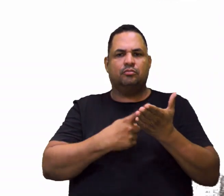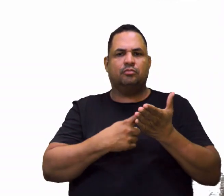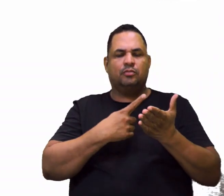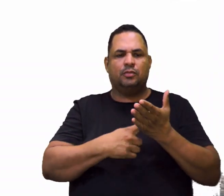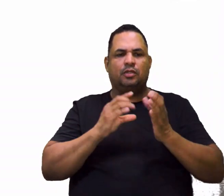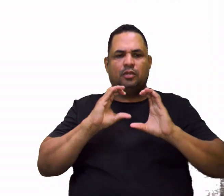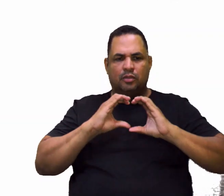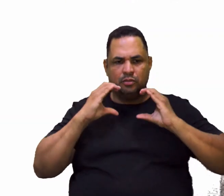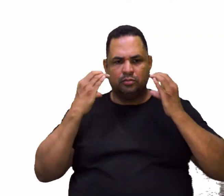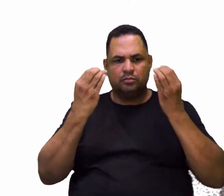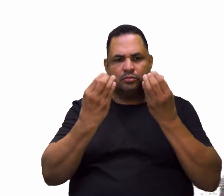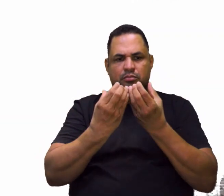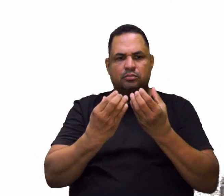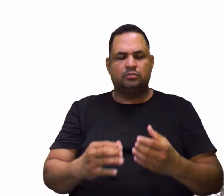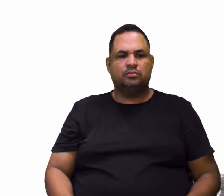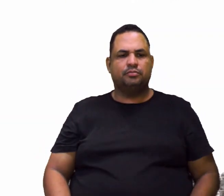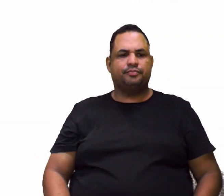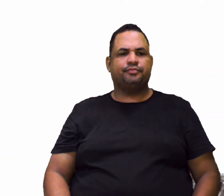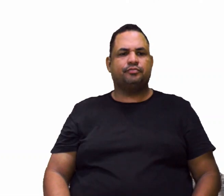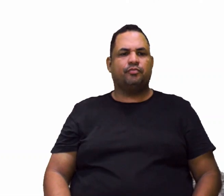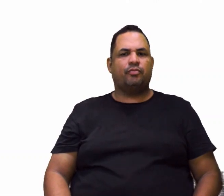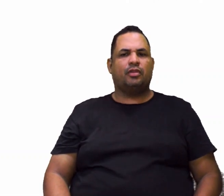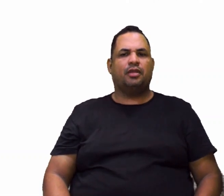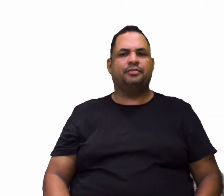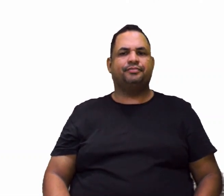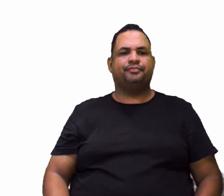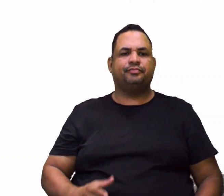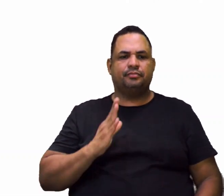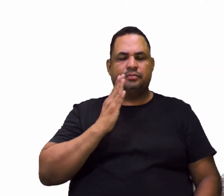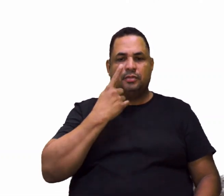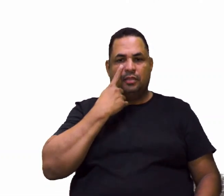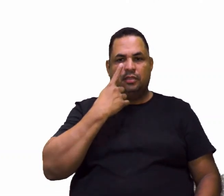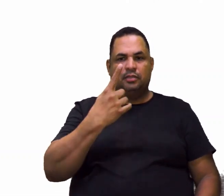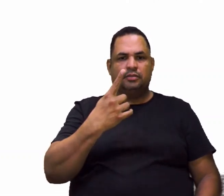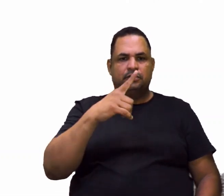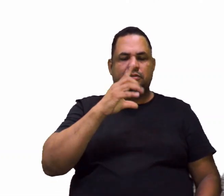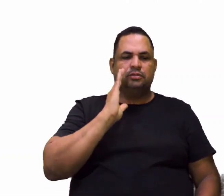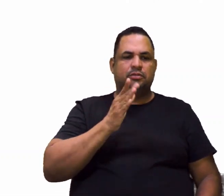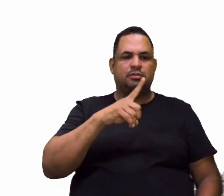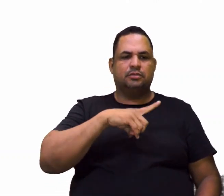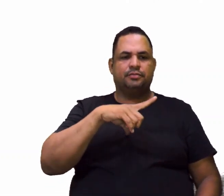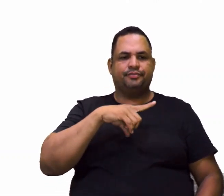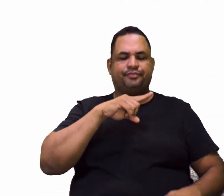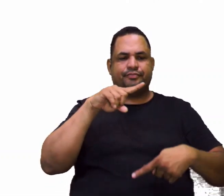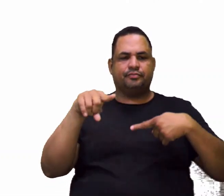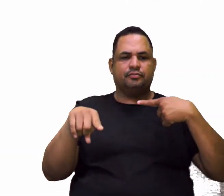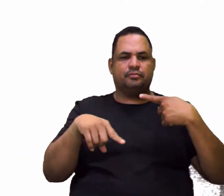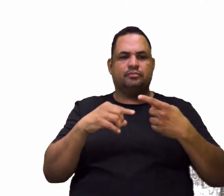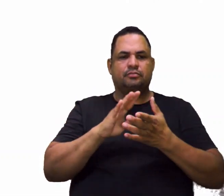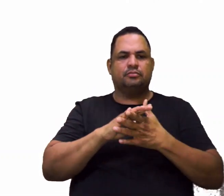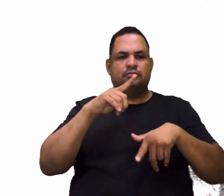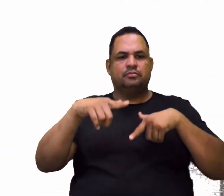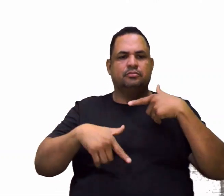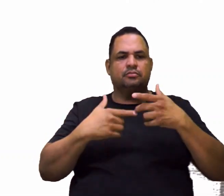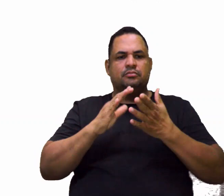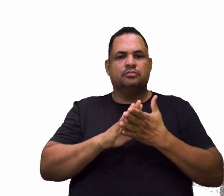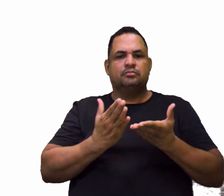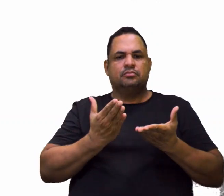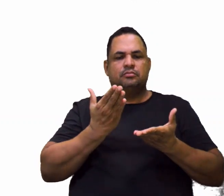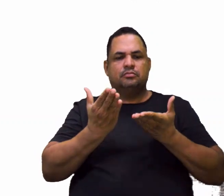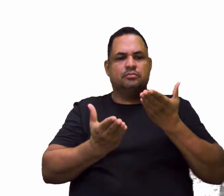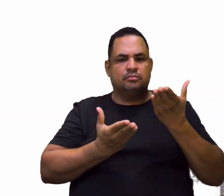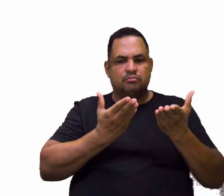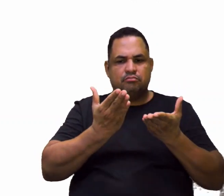Compromisso com a comunidade. Gente, isso daí vocês já verificam, né? Vocês já têm. A finalidade dessas ações é atender